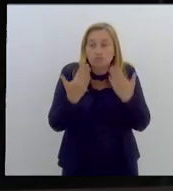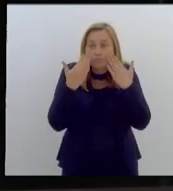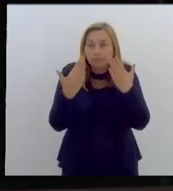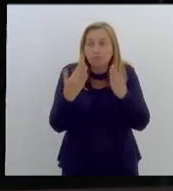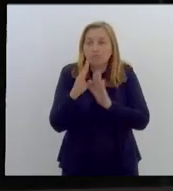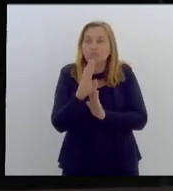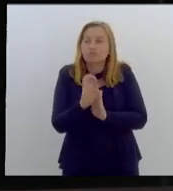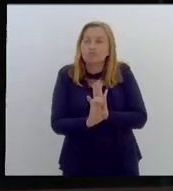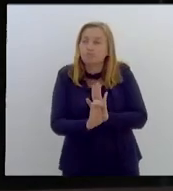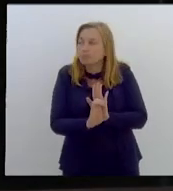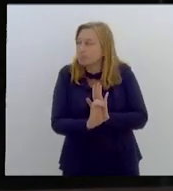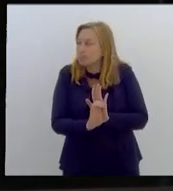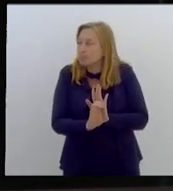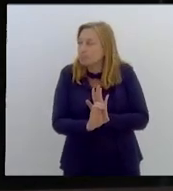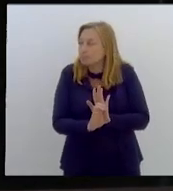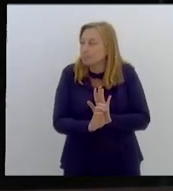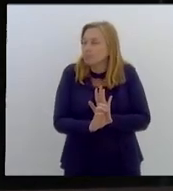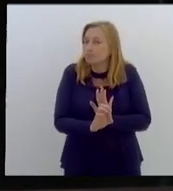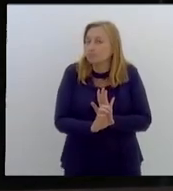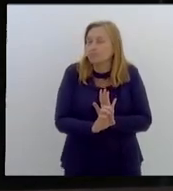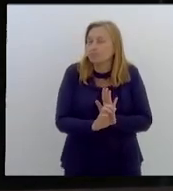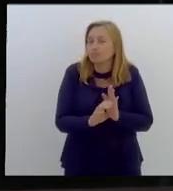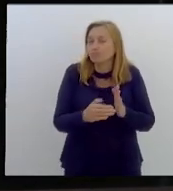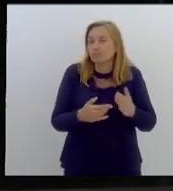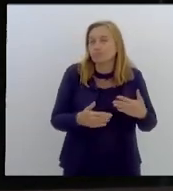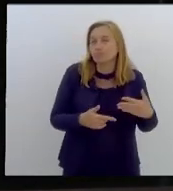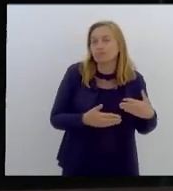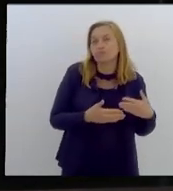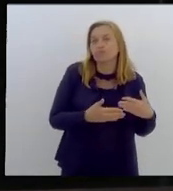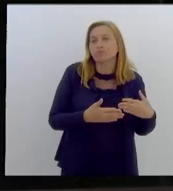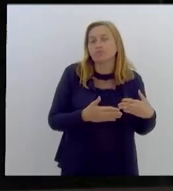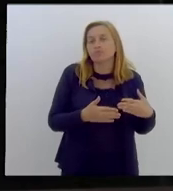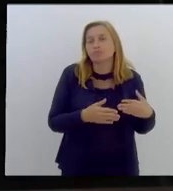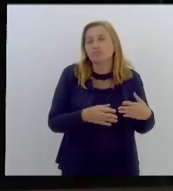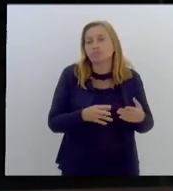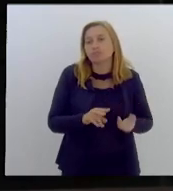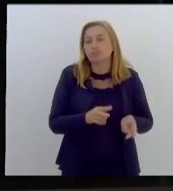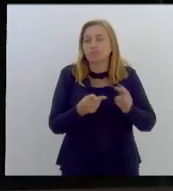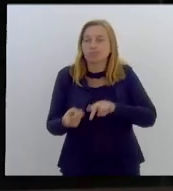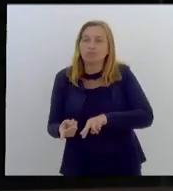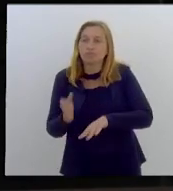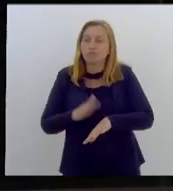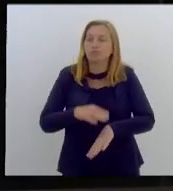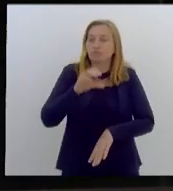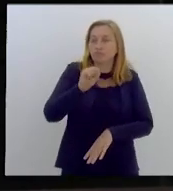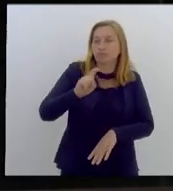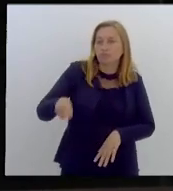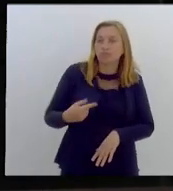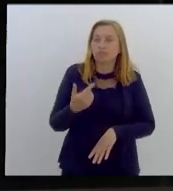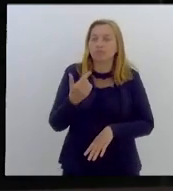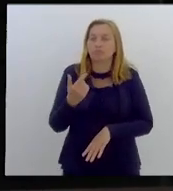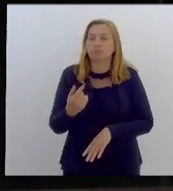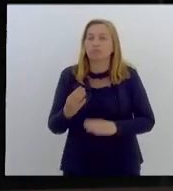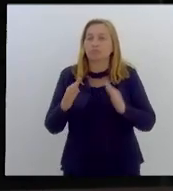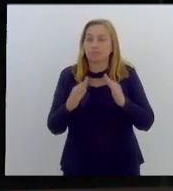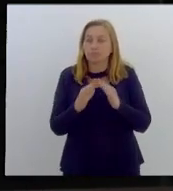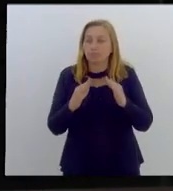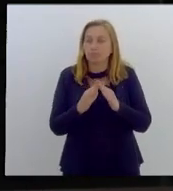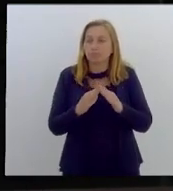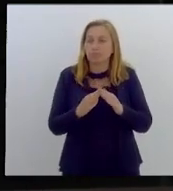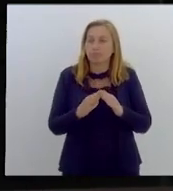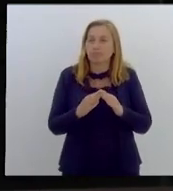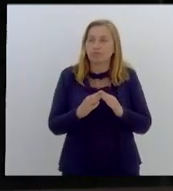uma emenda para que seja destinado desses mais de 8 mil imóveis do Estado, um deles que